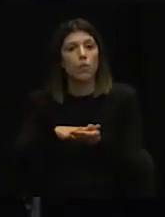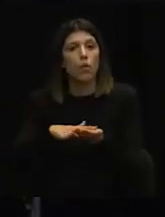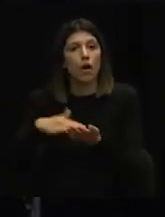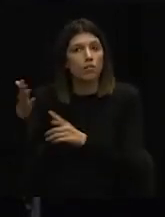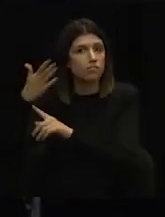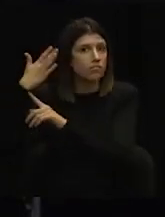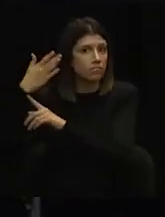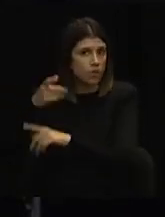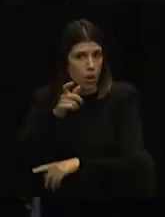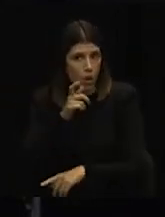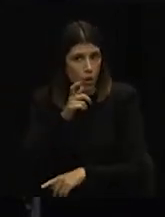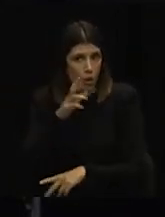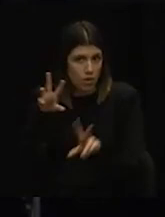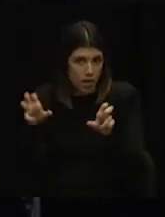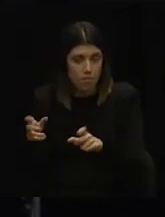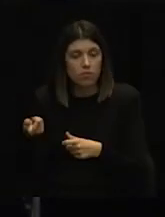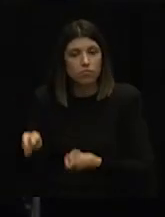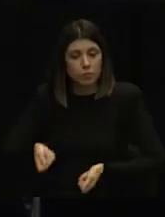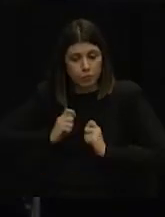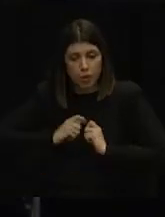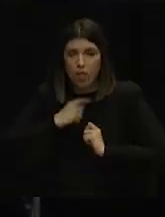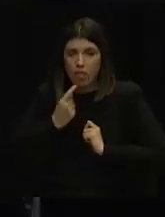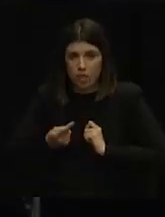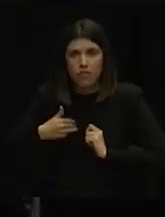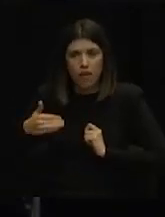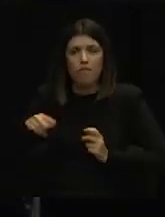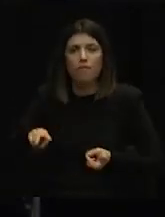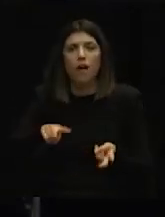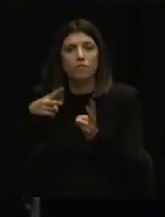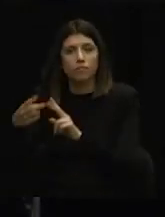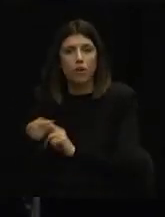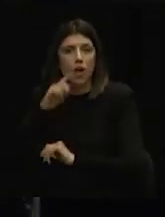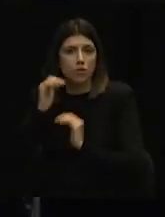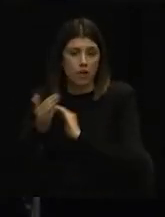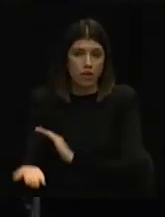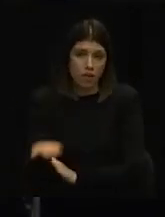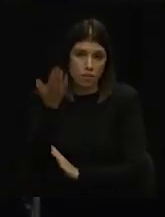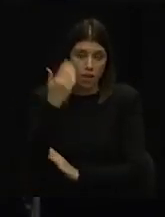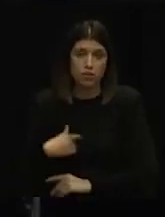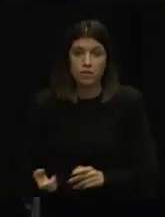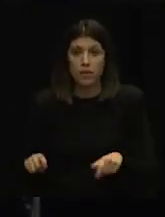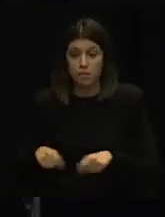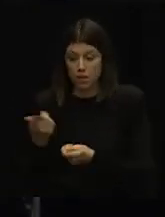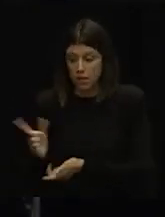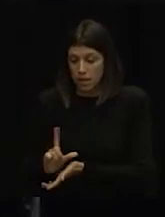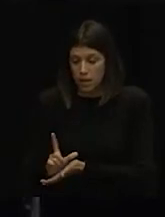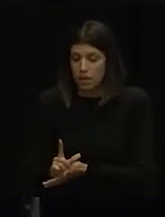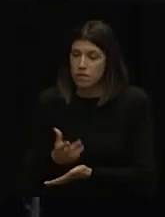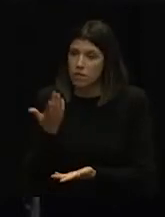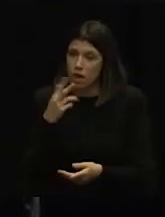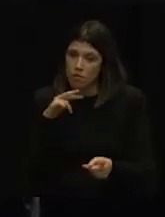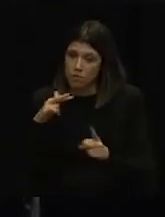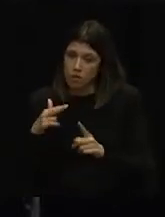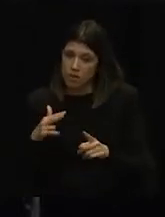Câmara Municipal anunciou assumir pessoalmente nem com a promoção do espaço público de todas as pessoas o livro considera que esta visão não é